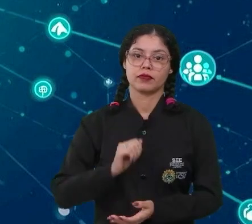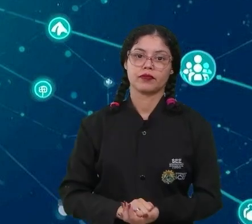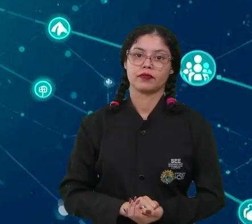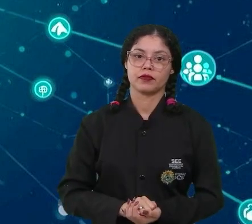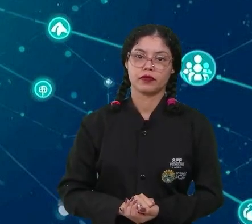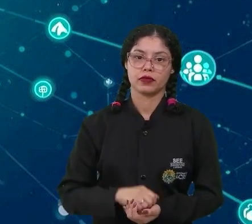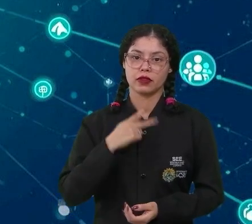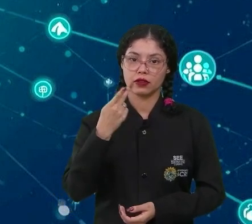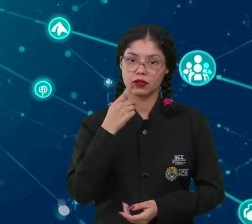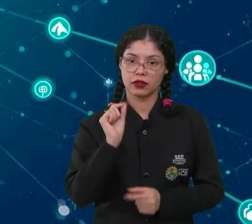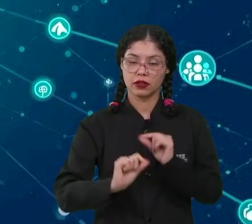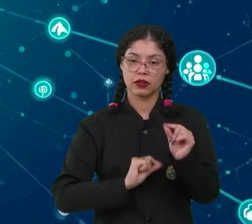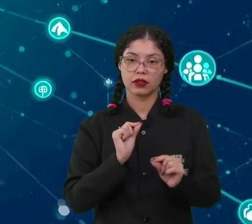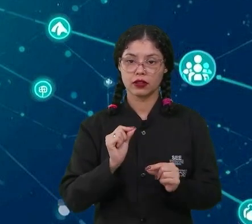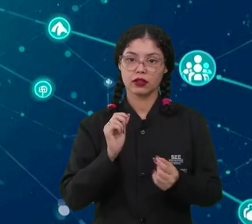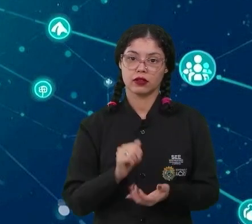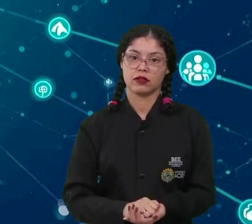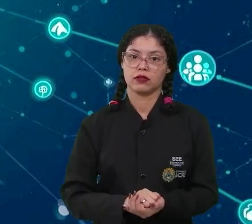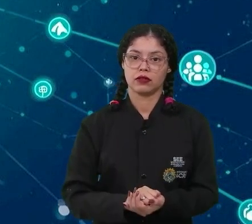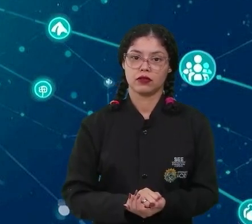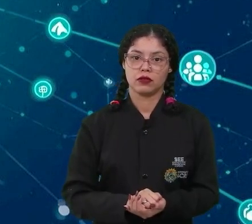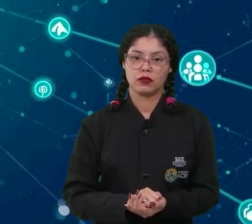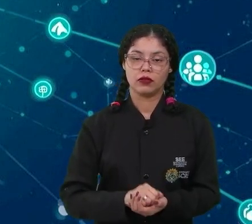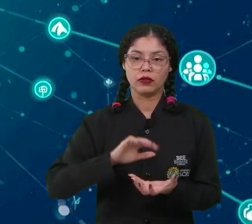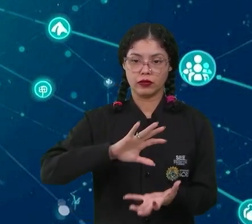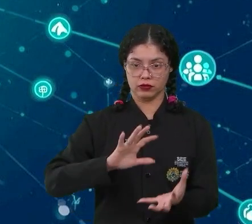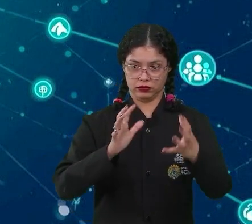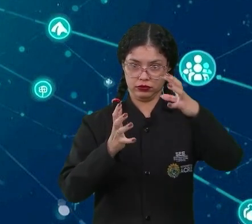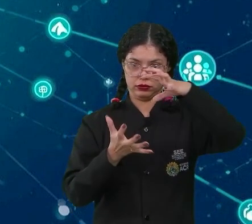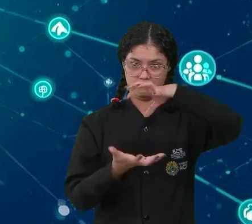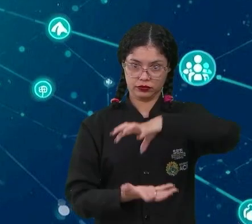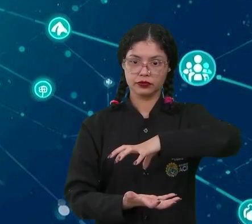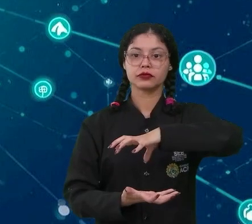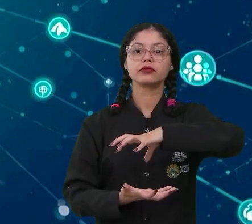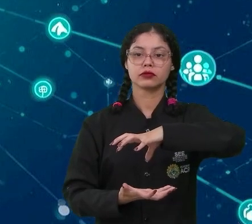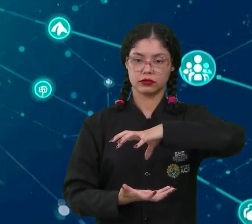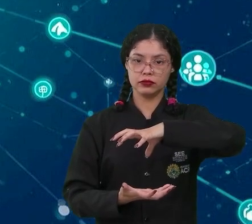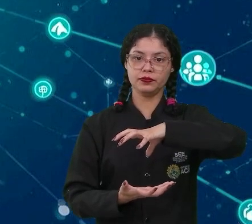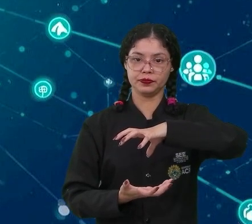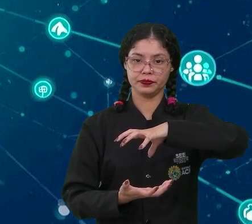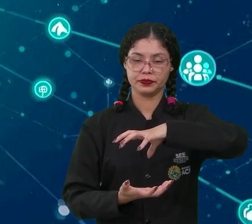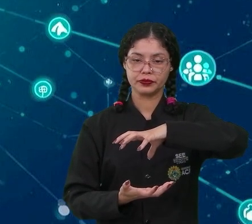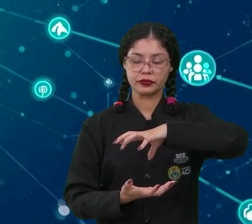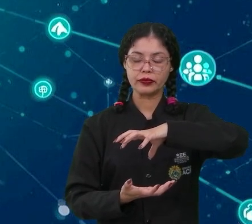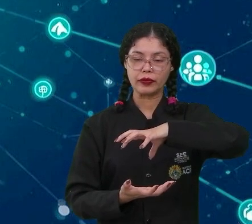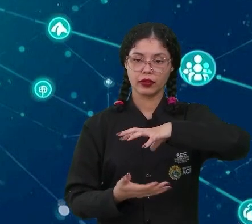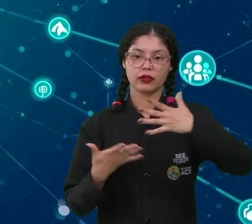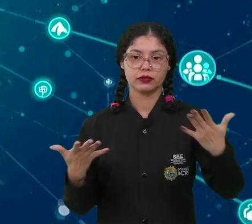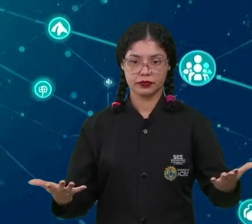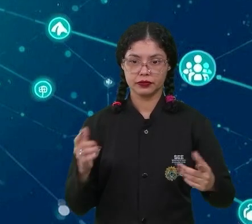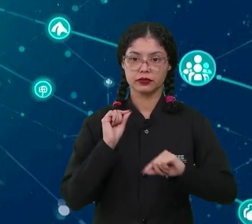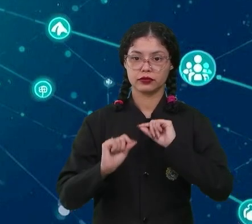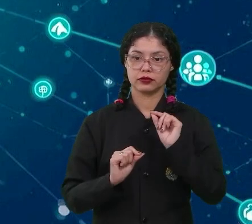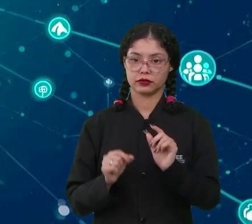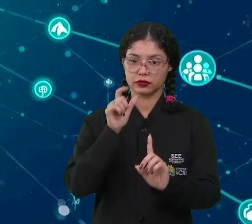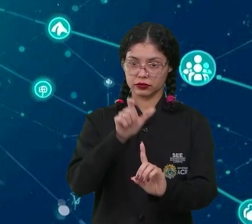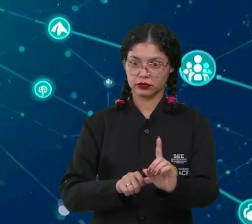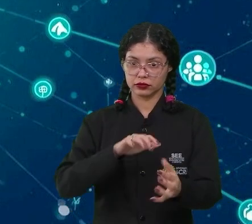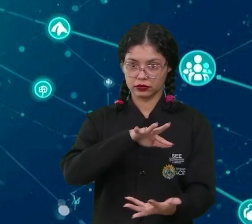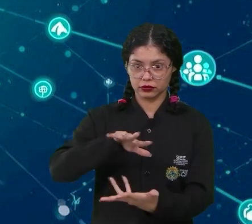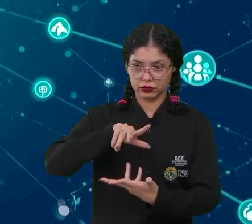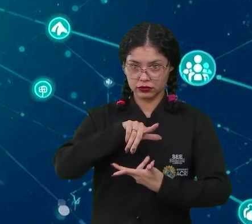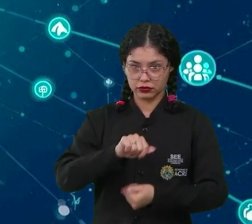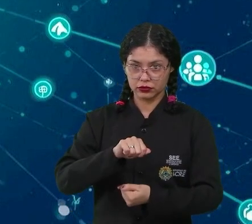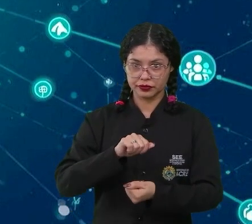a imagem diz o seguinte, pessoal: nós temos o globo terrestre, que seria aí o planeta, que seria a representação do